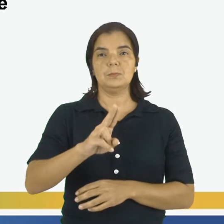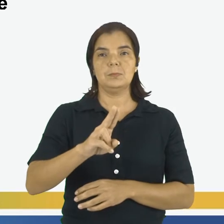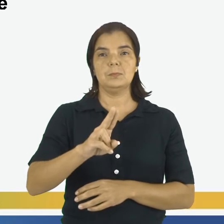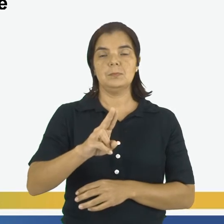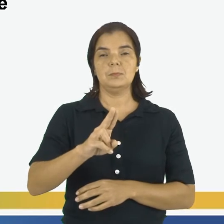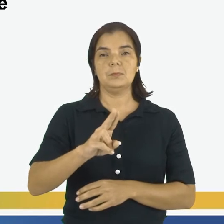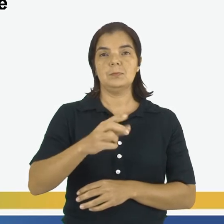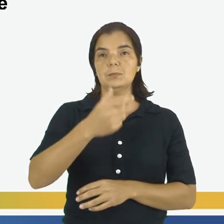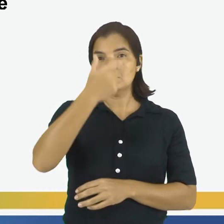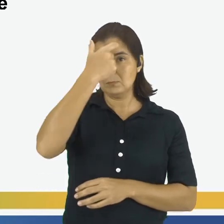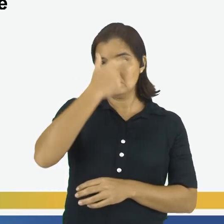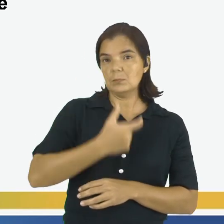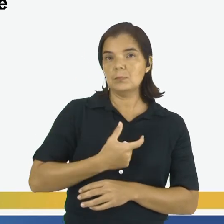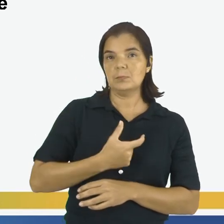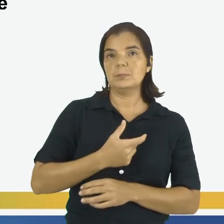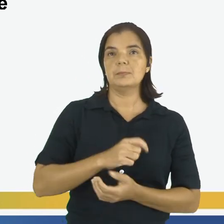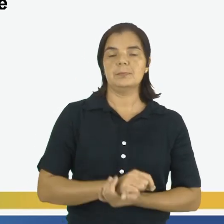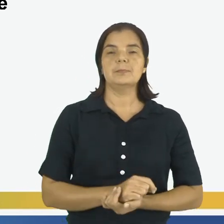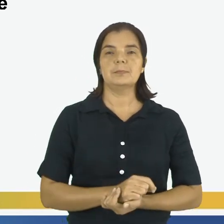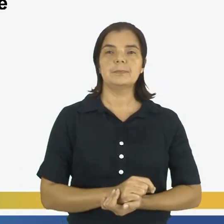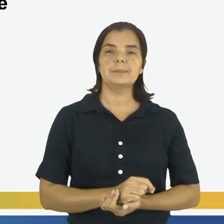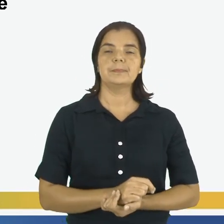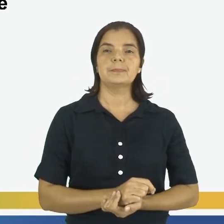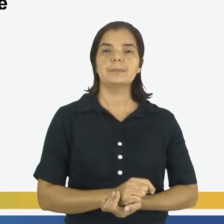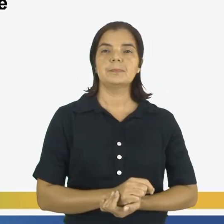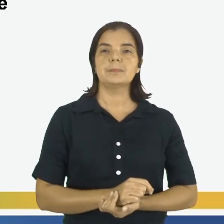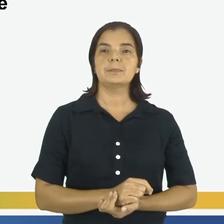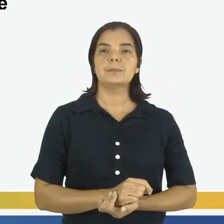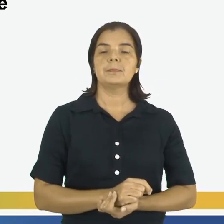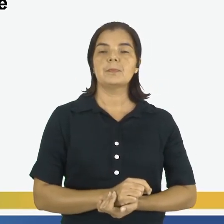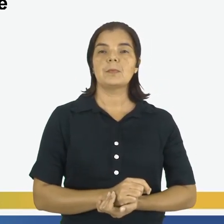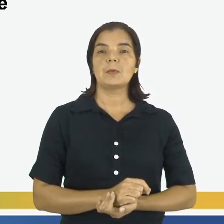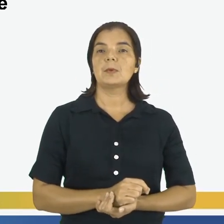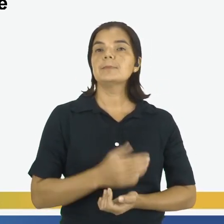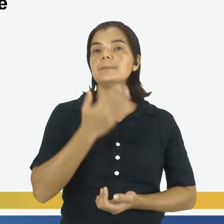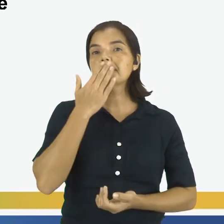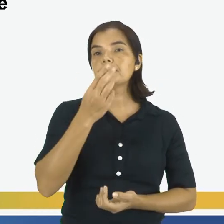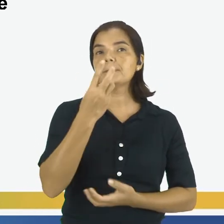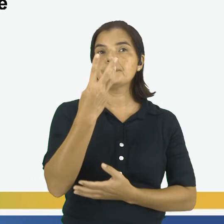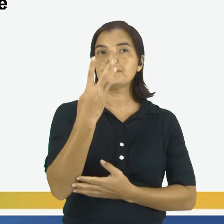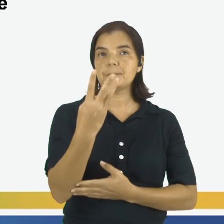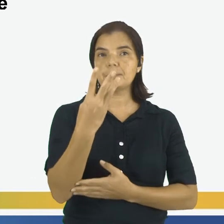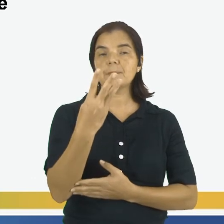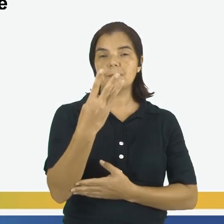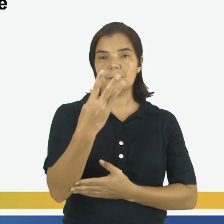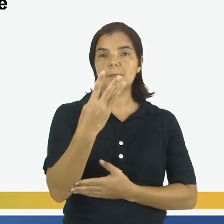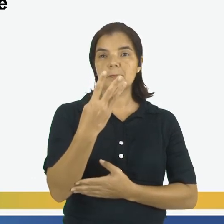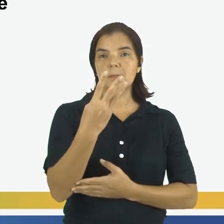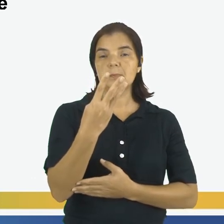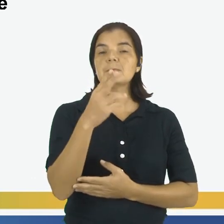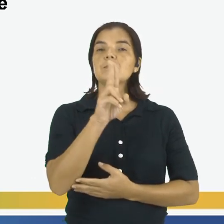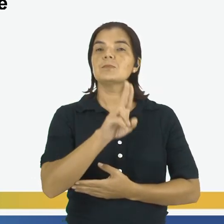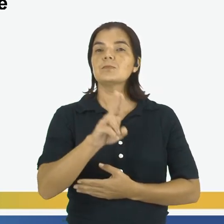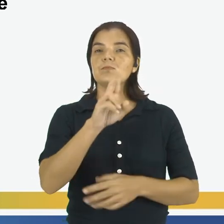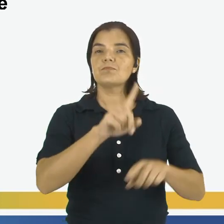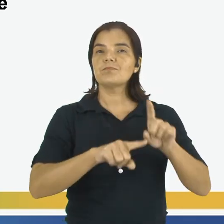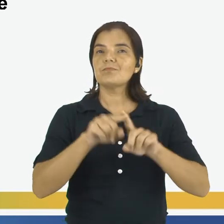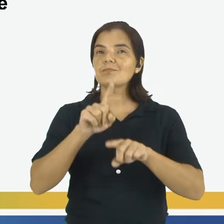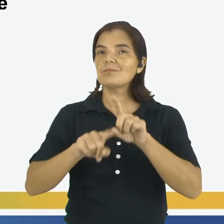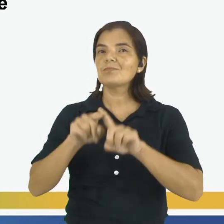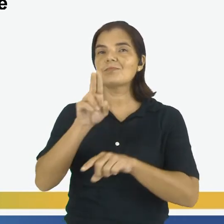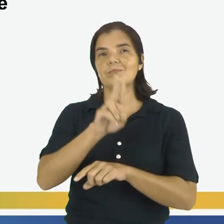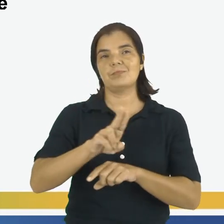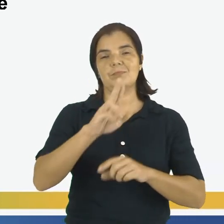ser utilizada pelo ser humano, que somos nós? E pede também para citar 3 aparelhos